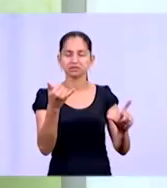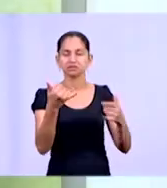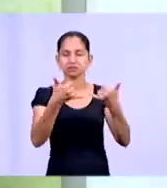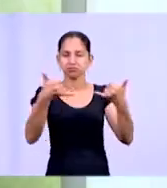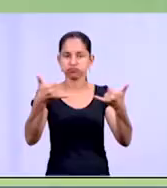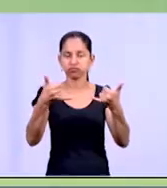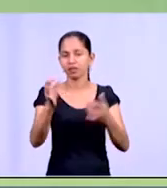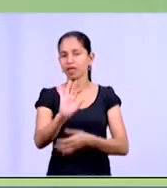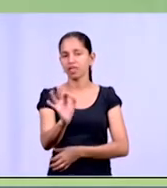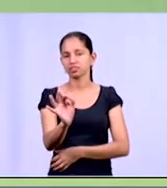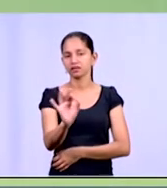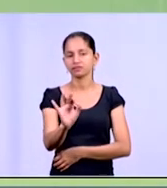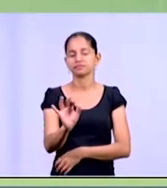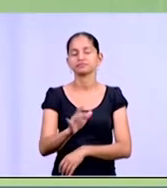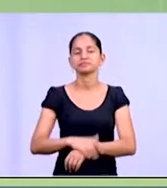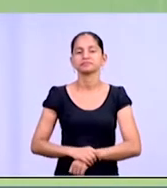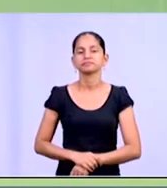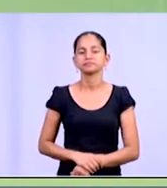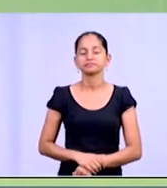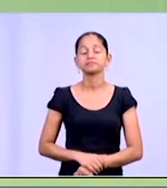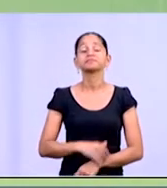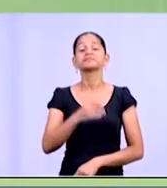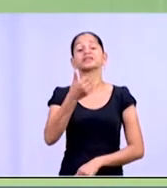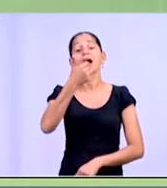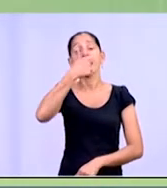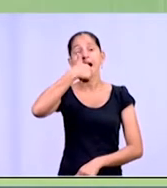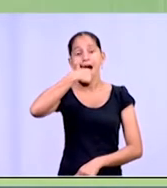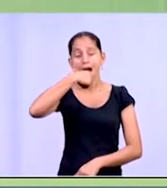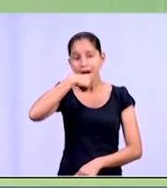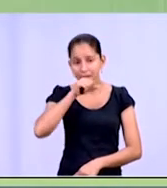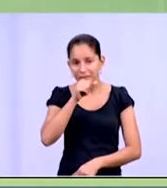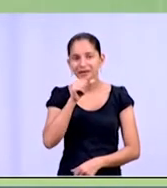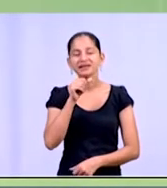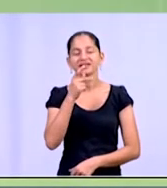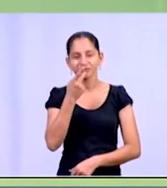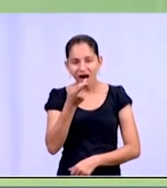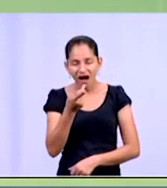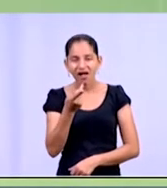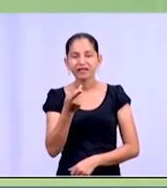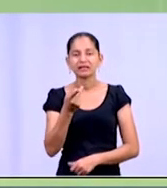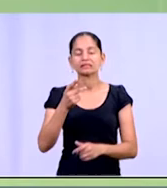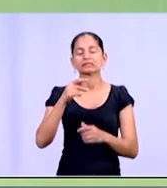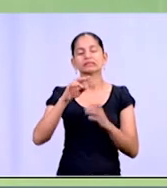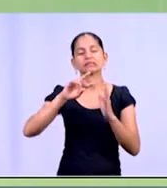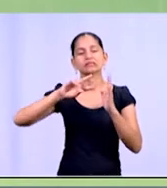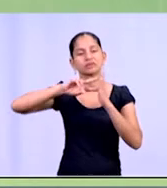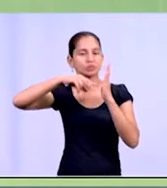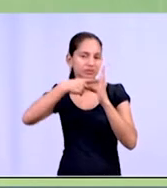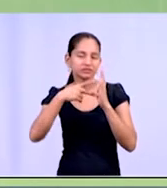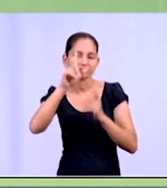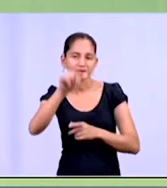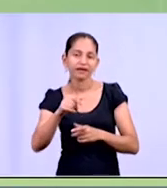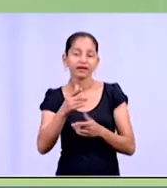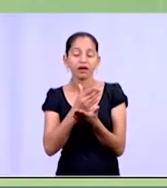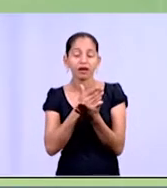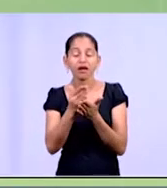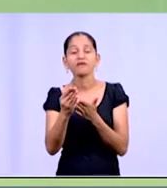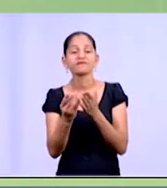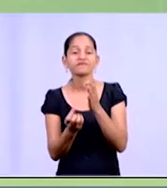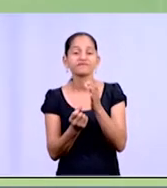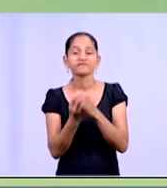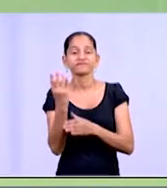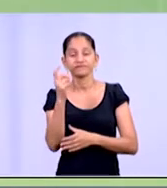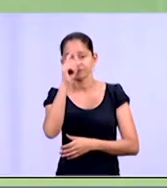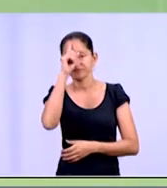plugado. Então, a mãe da internet, né, é a famosa ARPANET. Olha aqui.